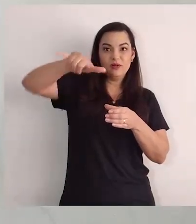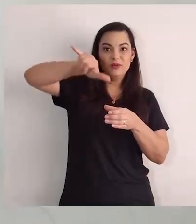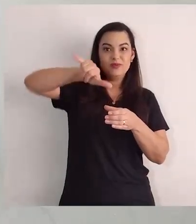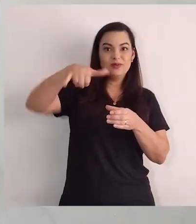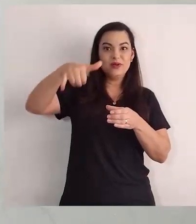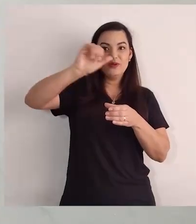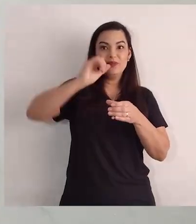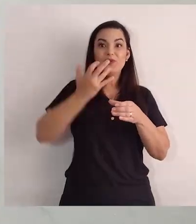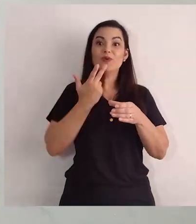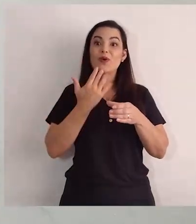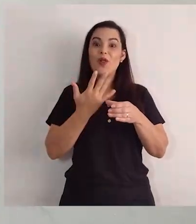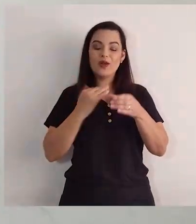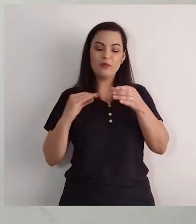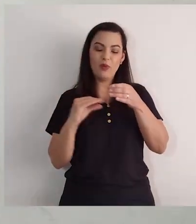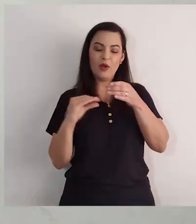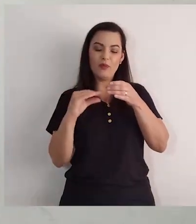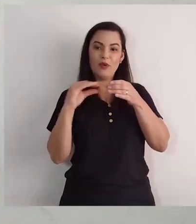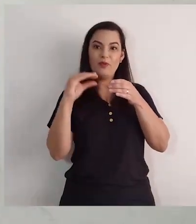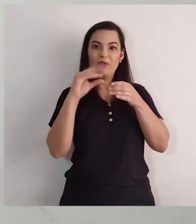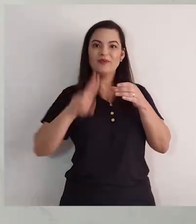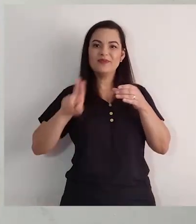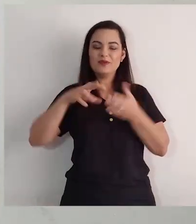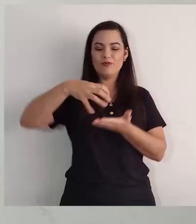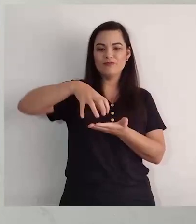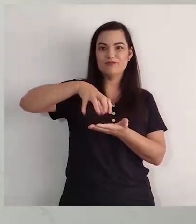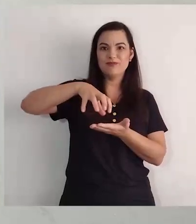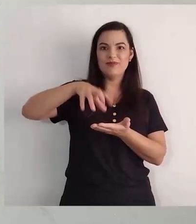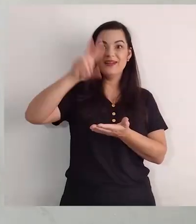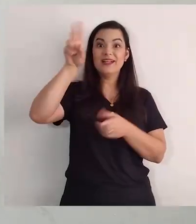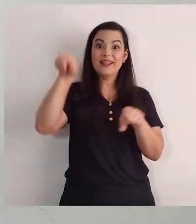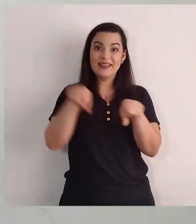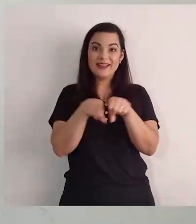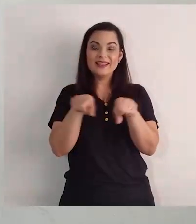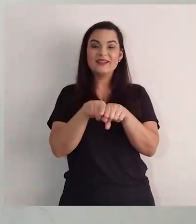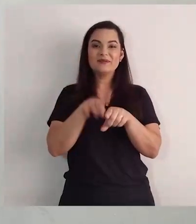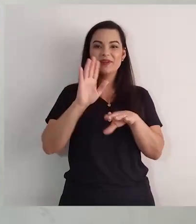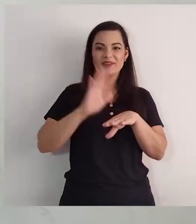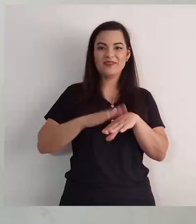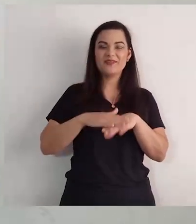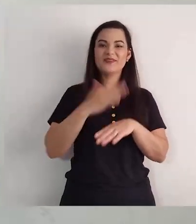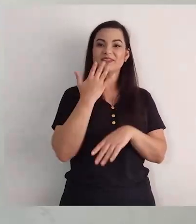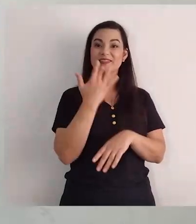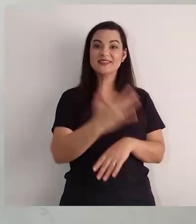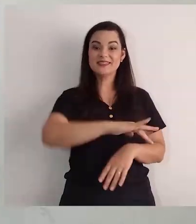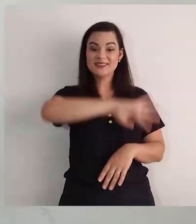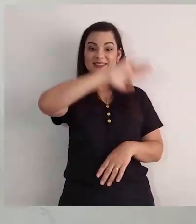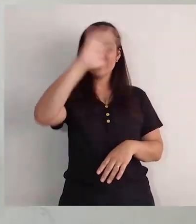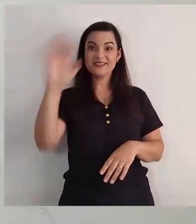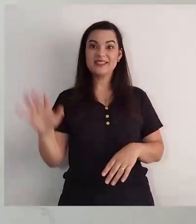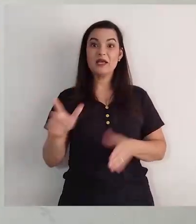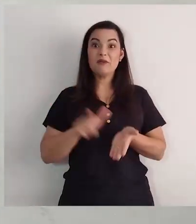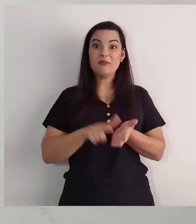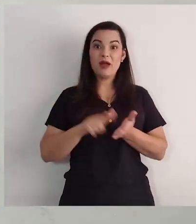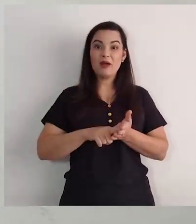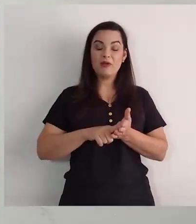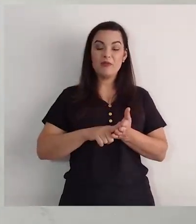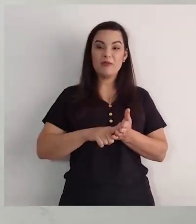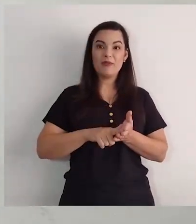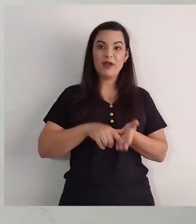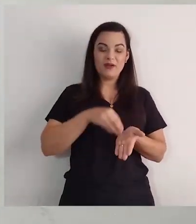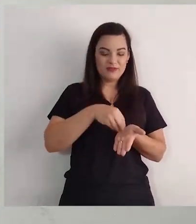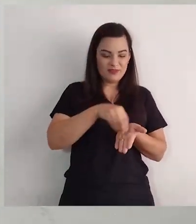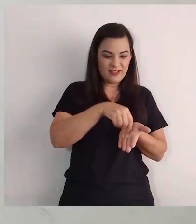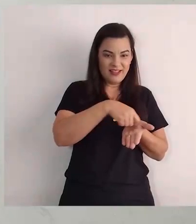aquele arco-íris com as cores, puxando ali as cores na canetinha. Nossa, foram coisas